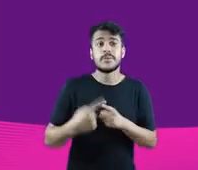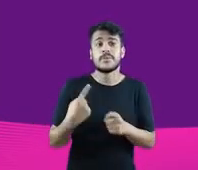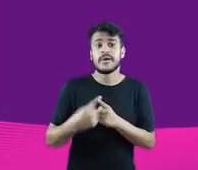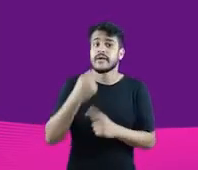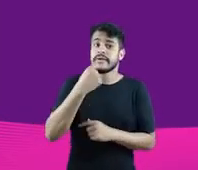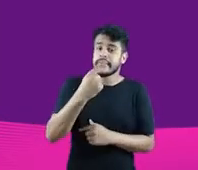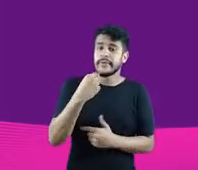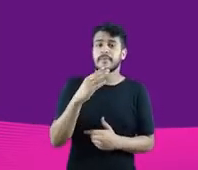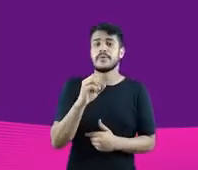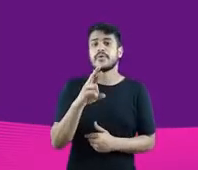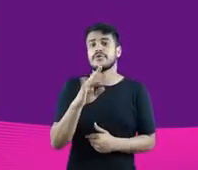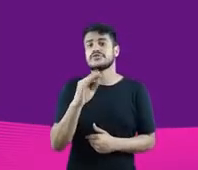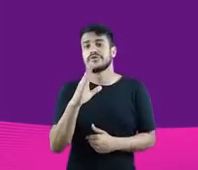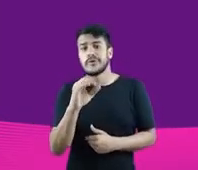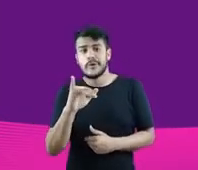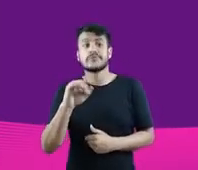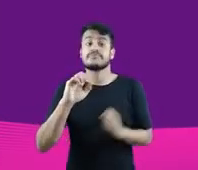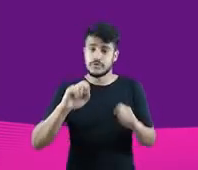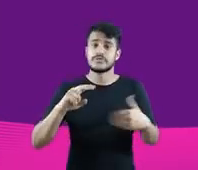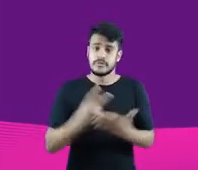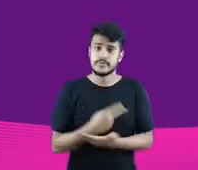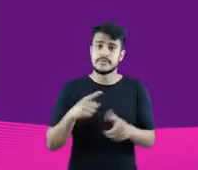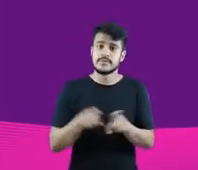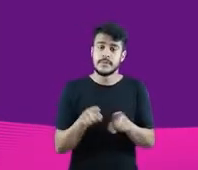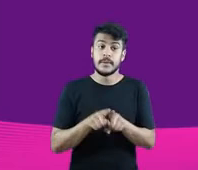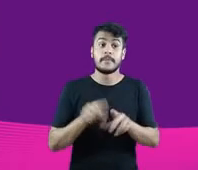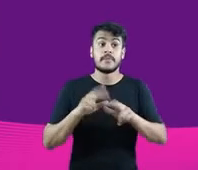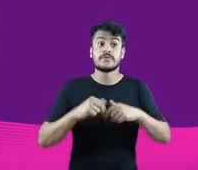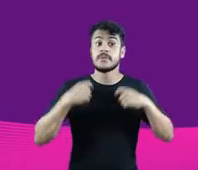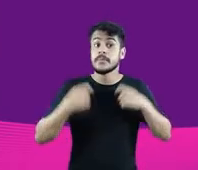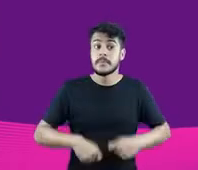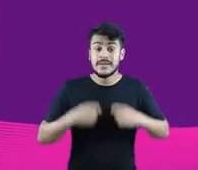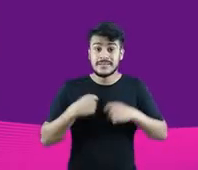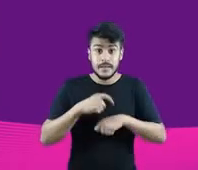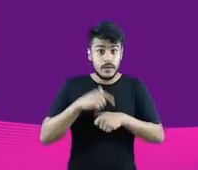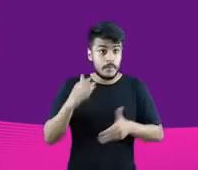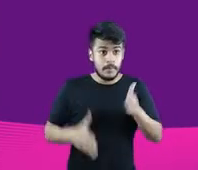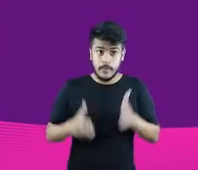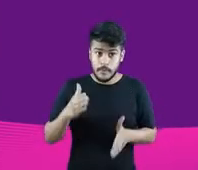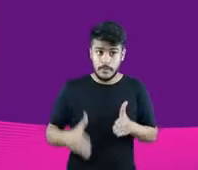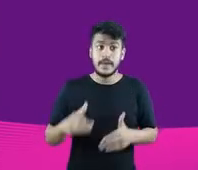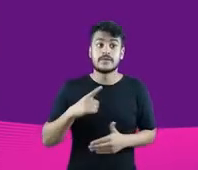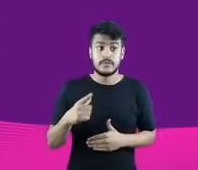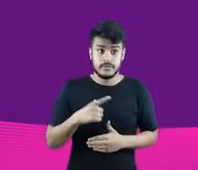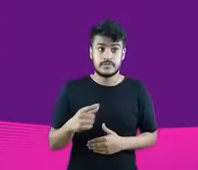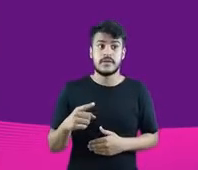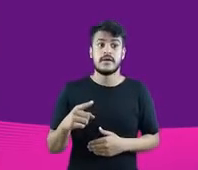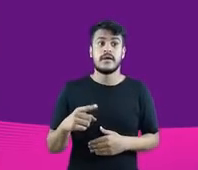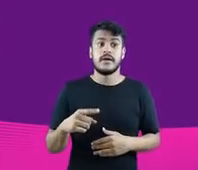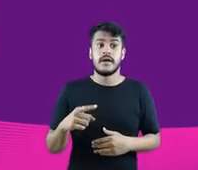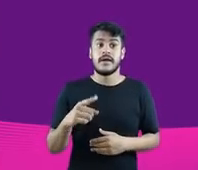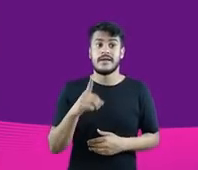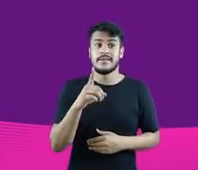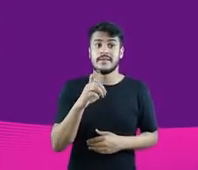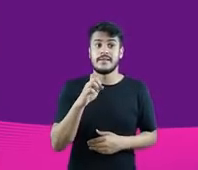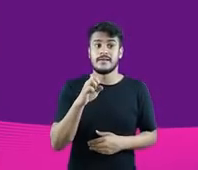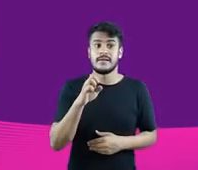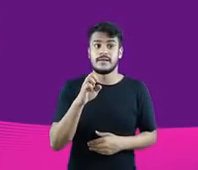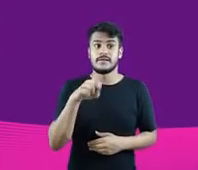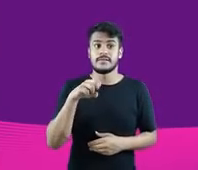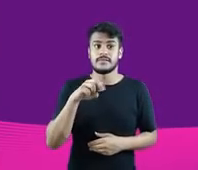menopausa precoce. E então a gente deve realizar a densitometria óssea basal, como eu já havia comentado, e anual,